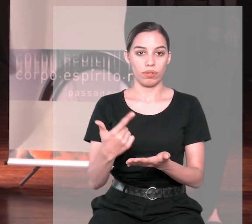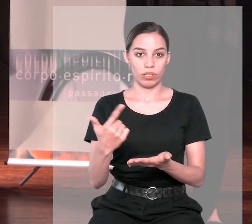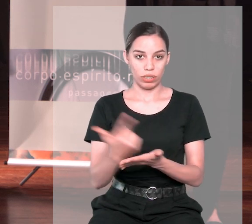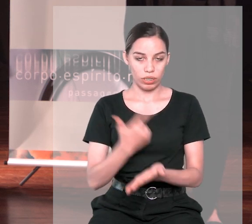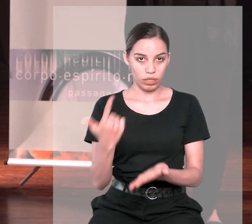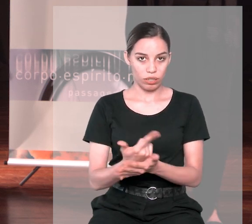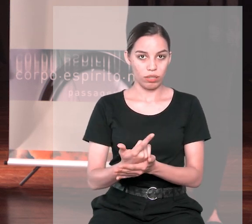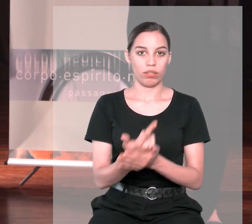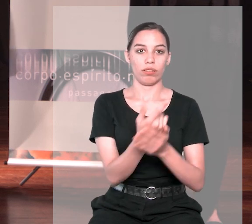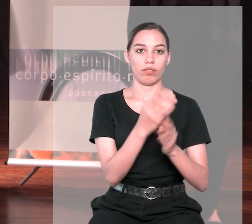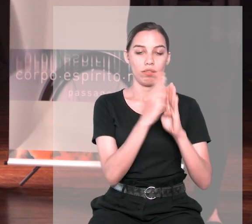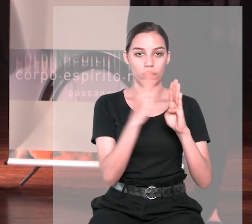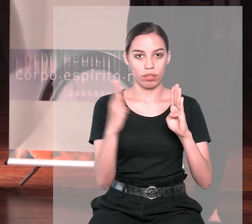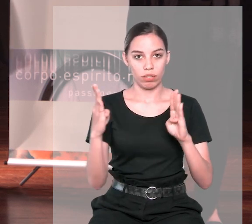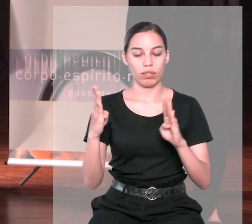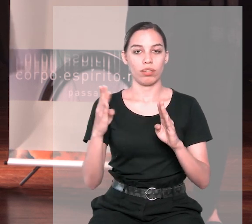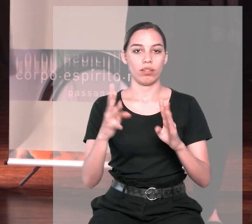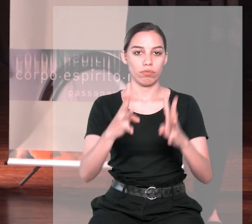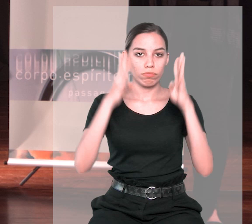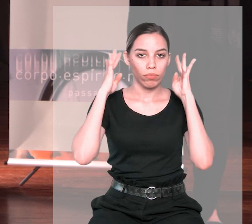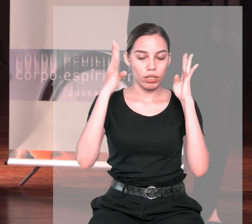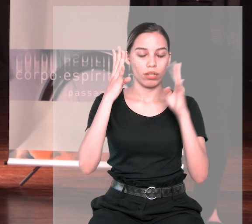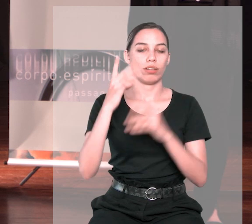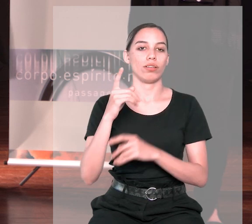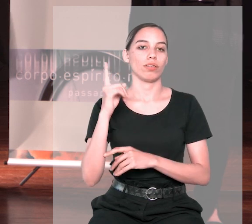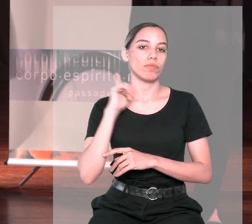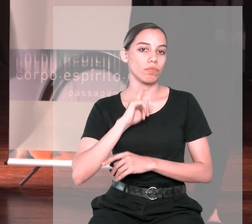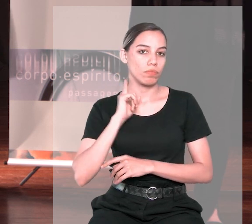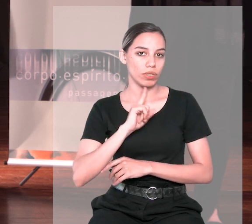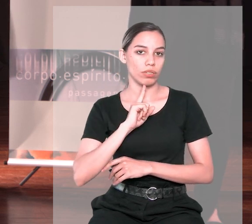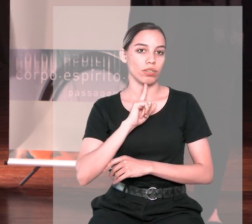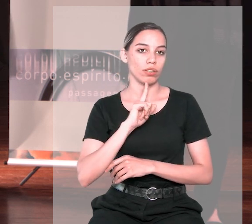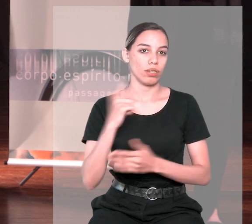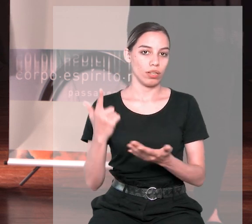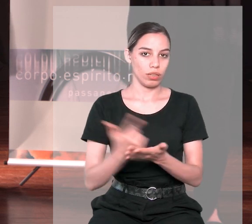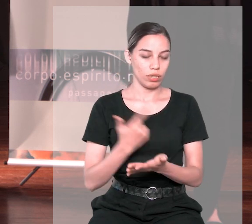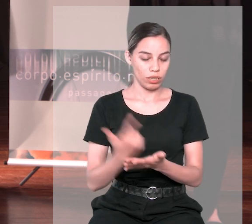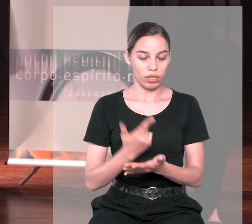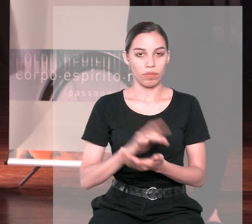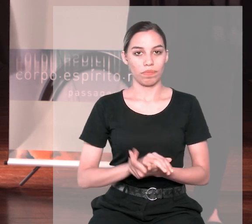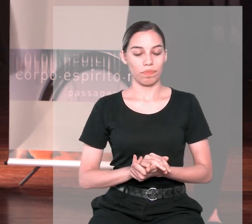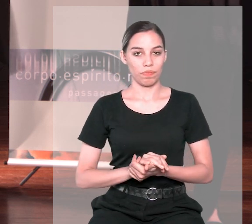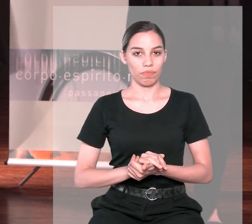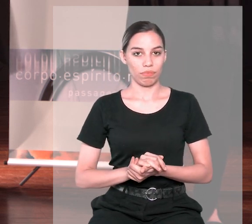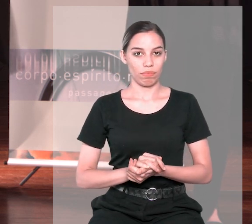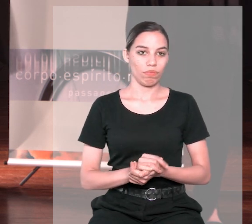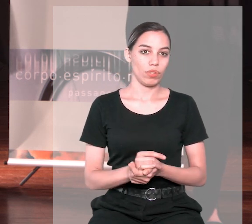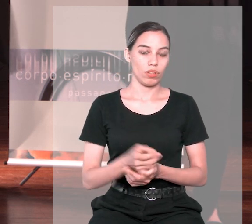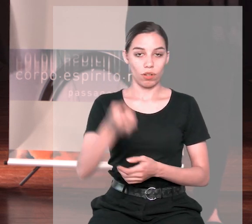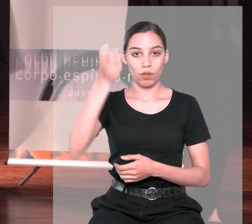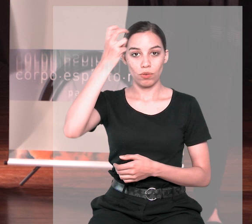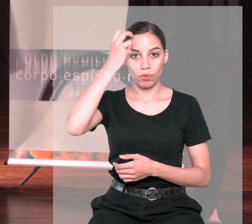Literatura e Bibliotecas. Circuito Liberdade, Minas Literária. Decentra